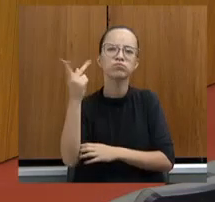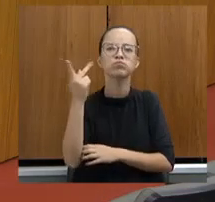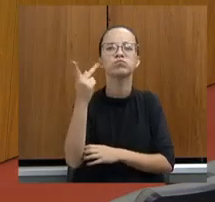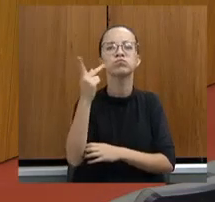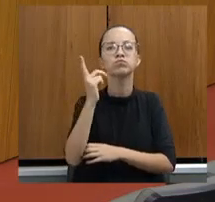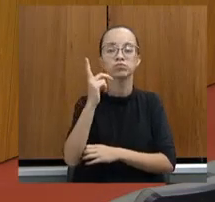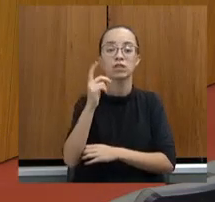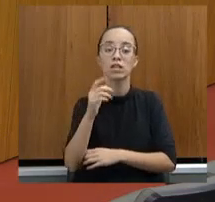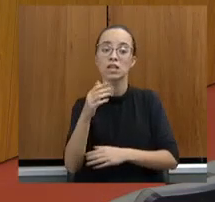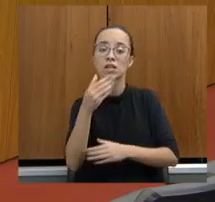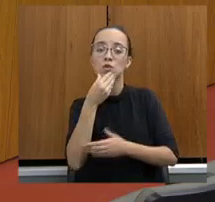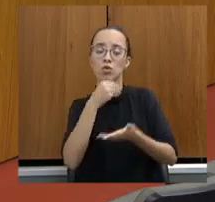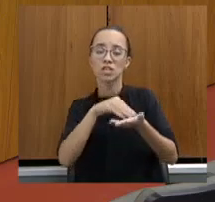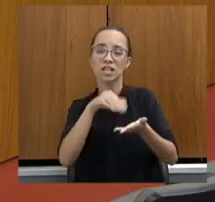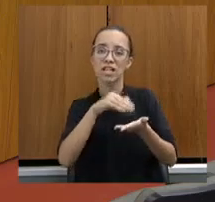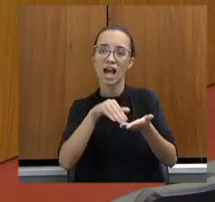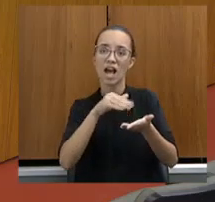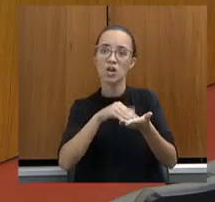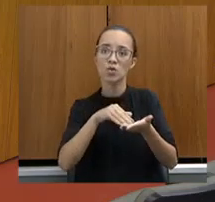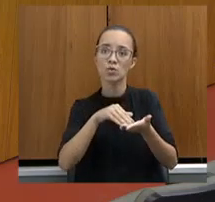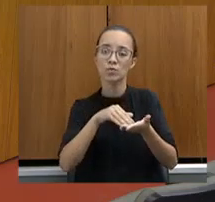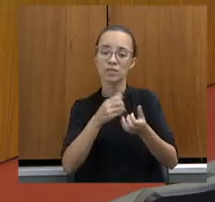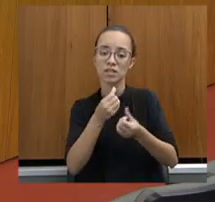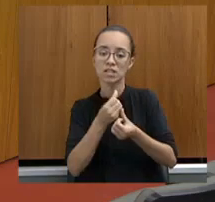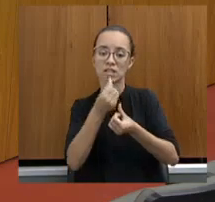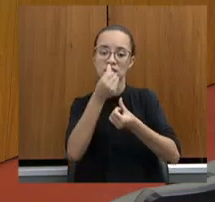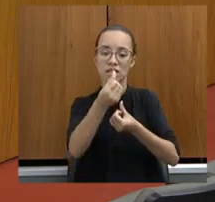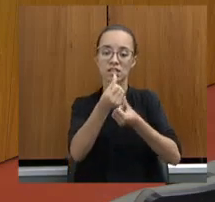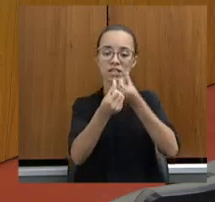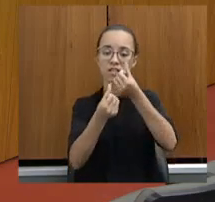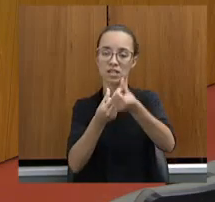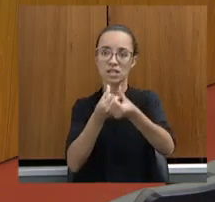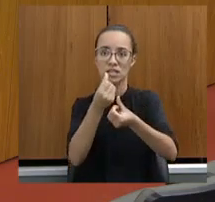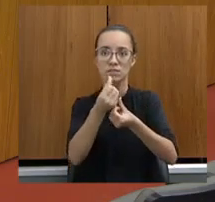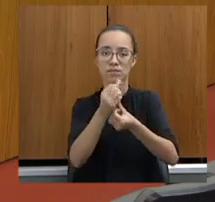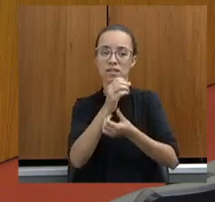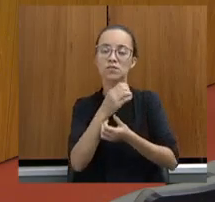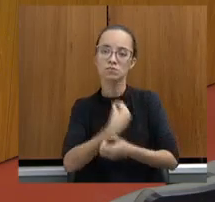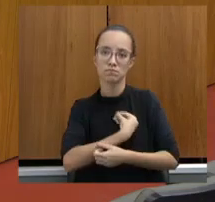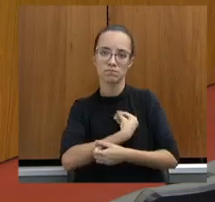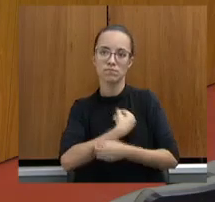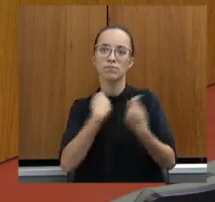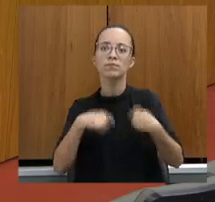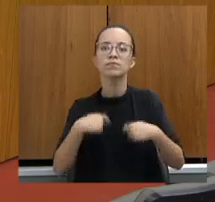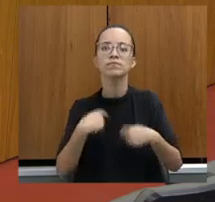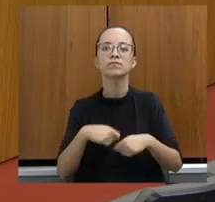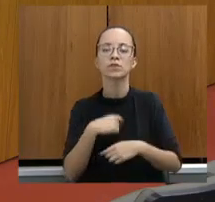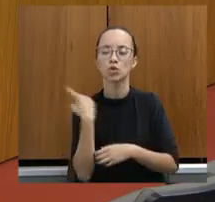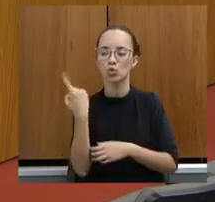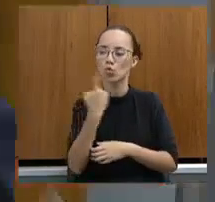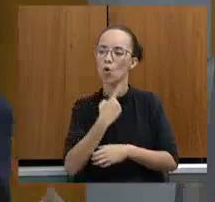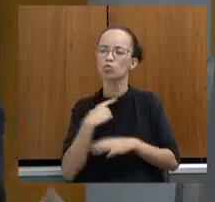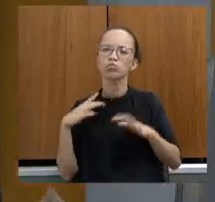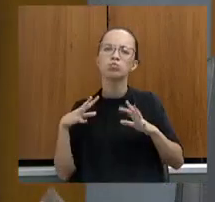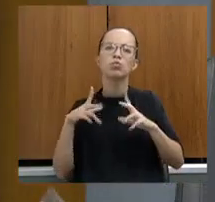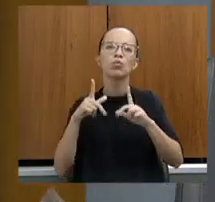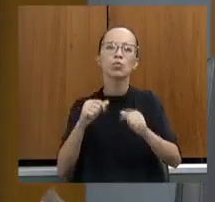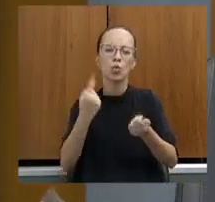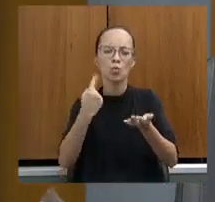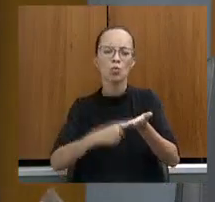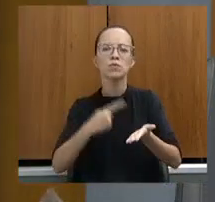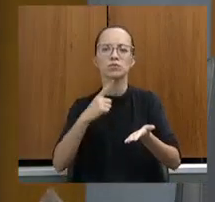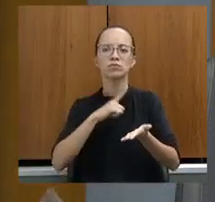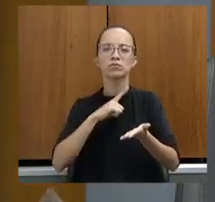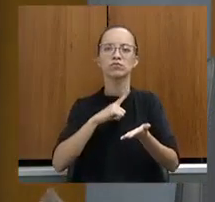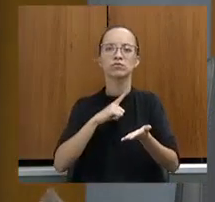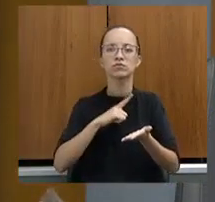secretários tiveram que vir aqui a cada seis meses e nós tínhamos todos nós tínhamos aqui um compromisso